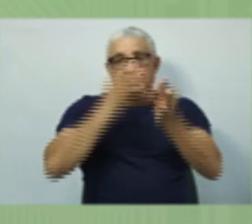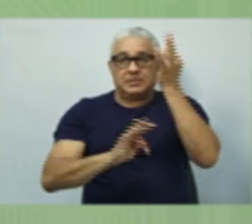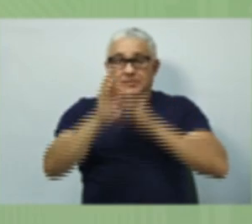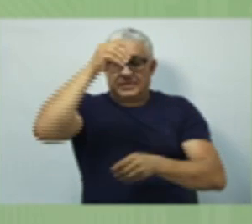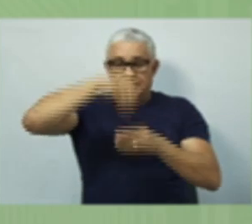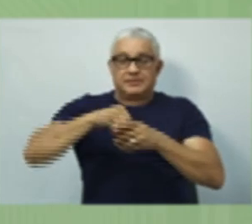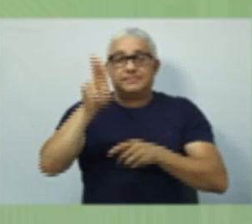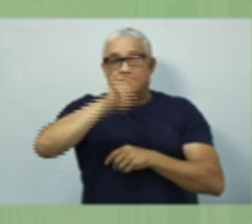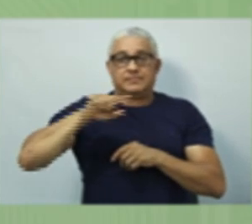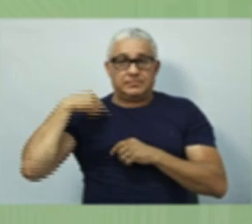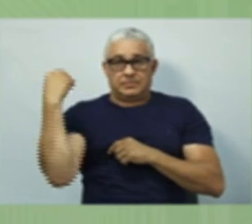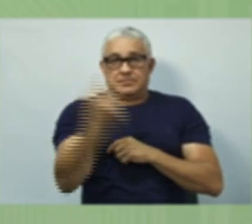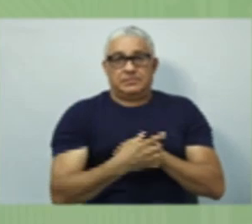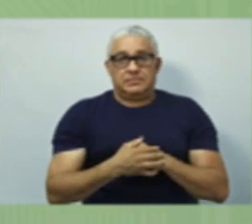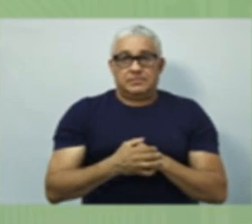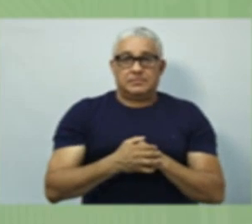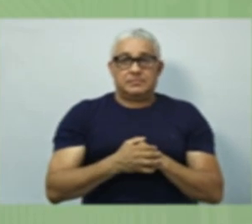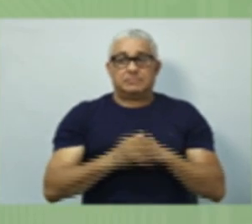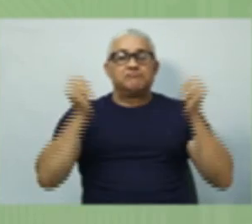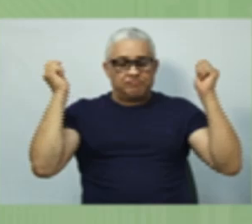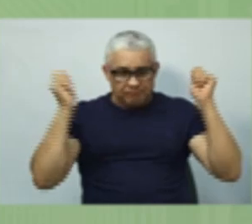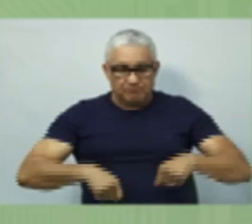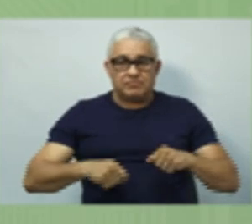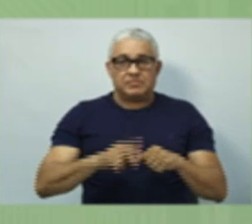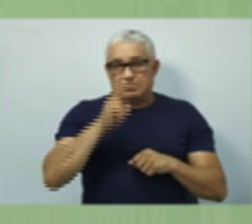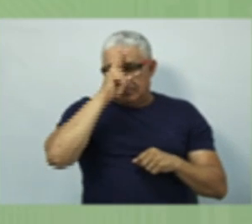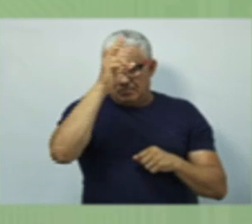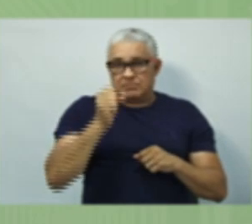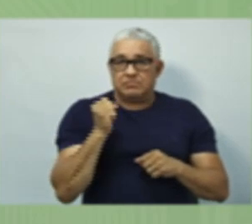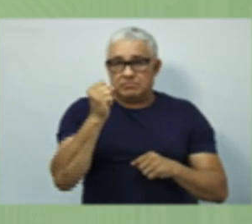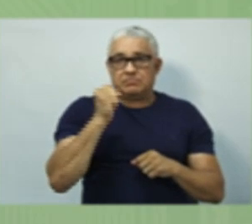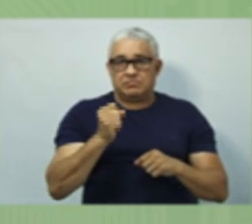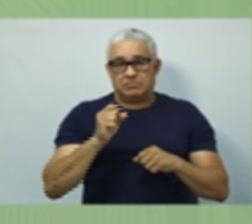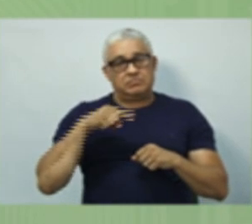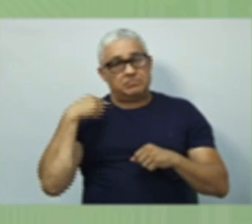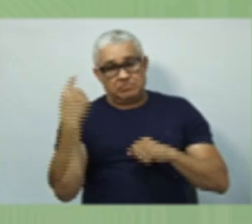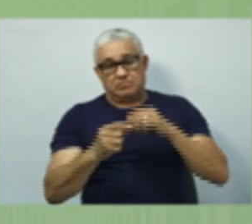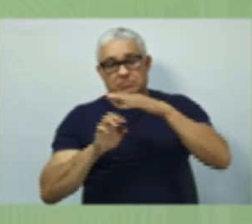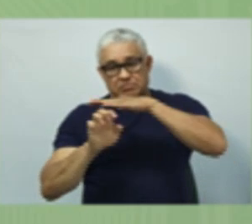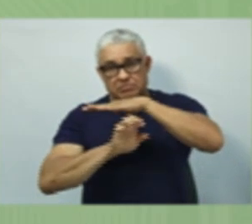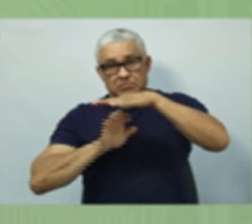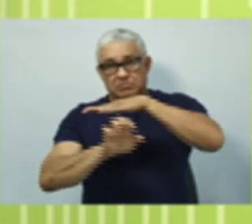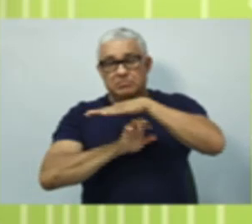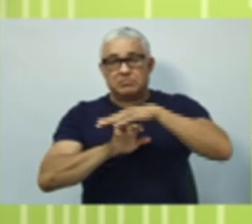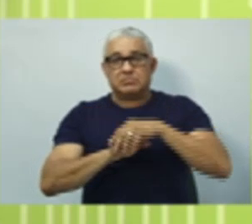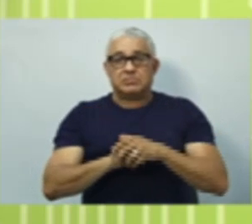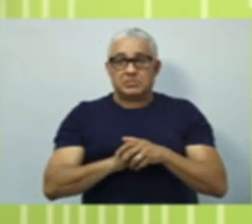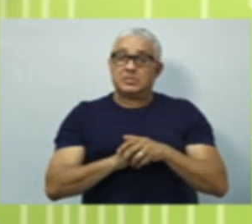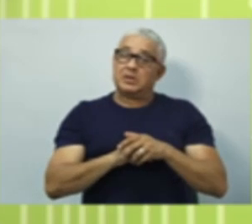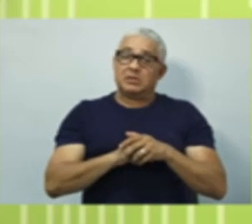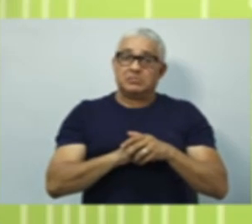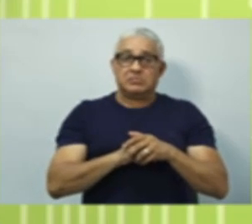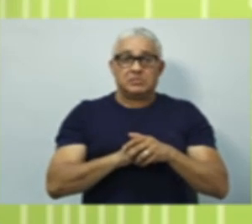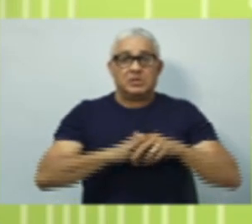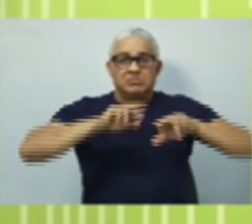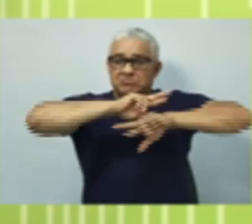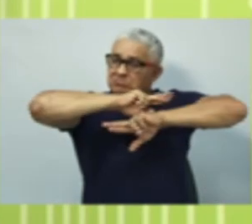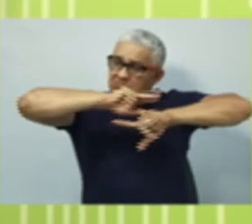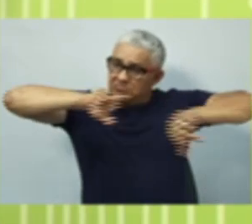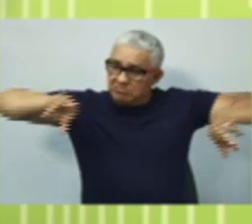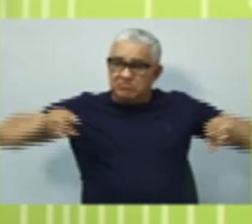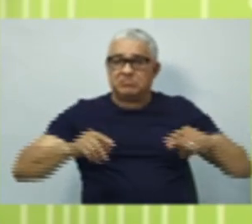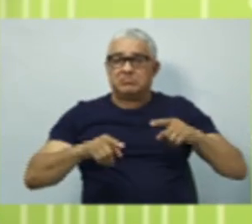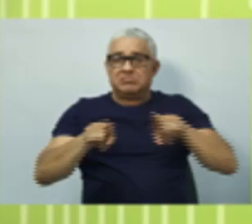nós utilizamos para potencializar as nossas organizações, que são os equipamentos e os